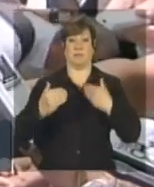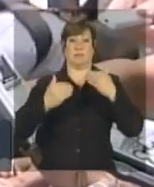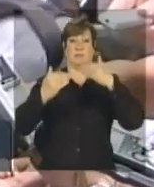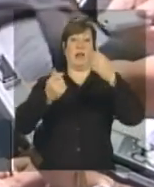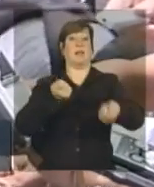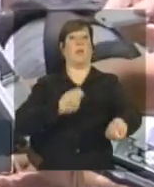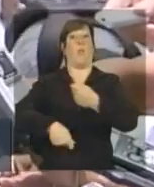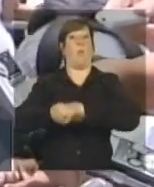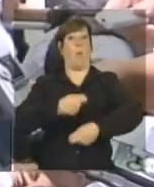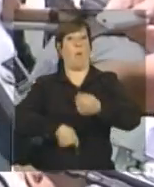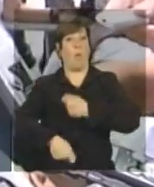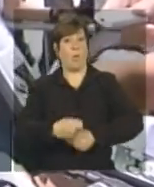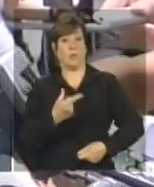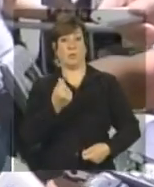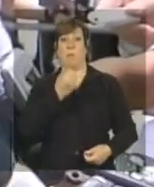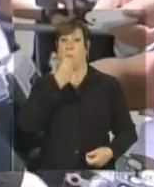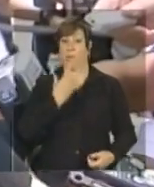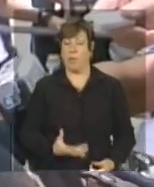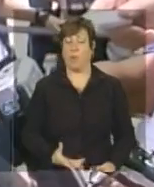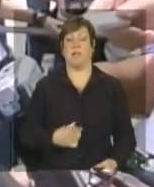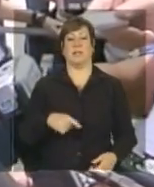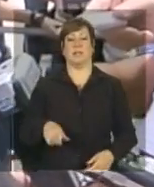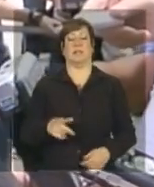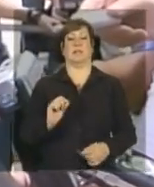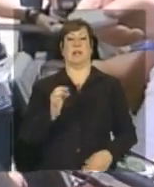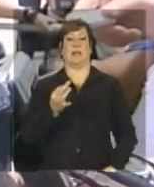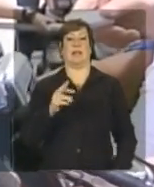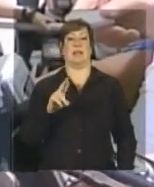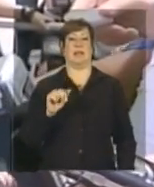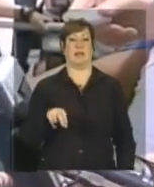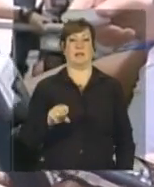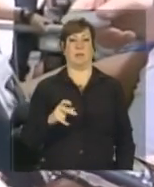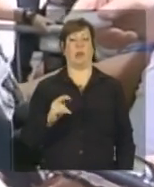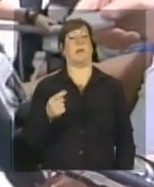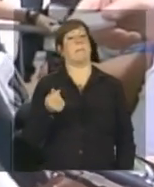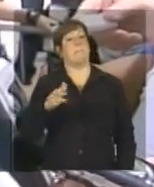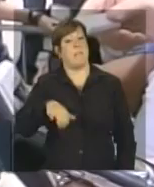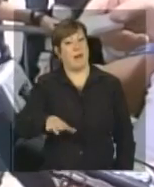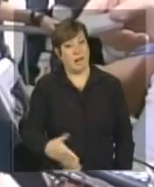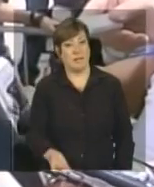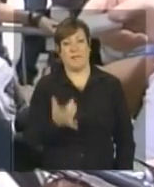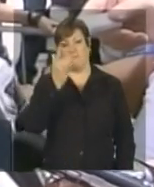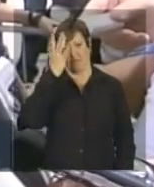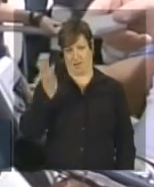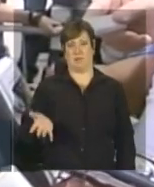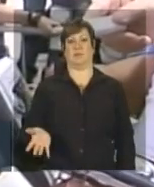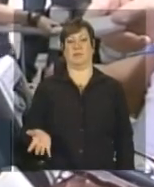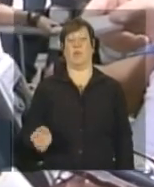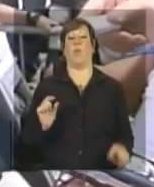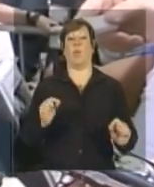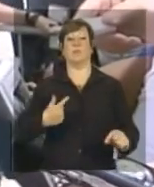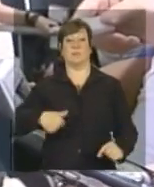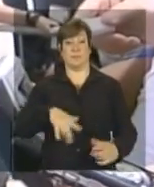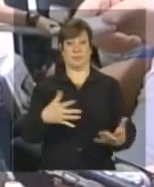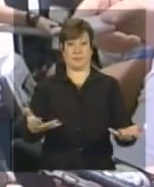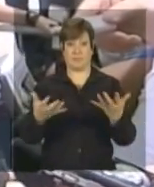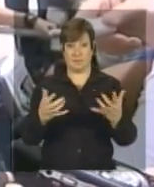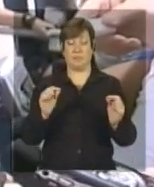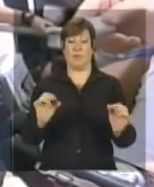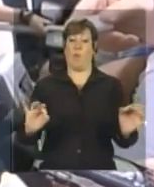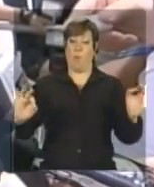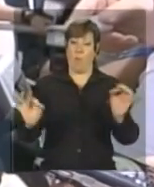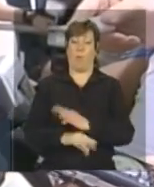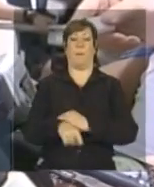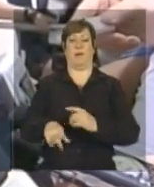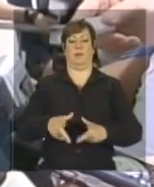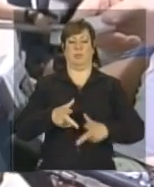desenvolvimento. Onde você tem uma ferrovia, você tem um transporte acessível e barato. O que nós queremos é concluir esta ferrovia